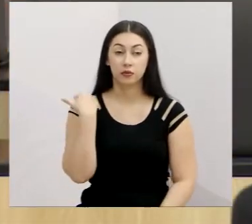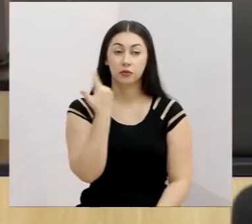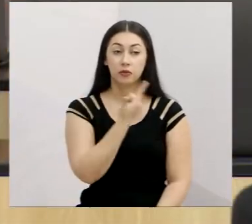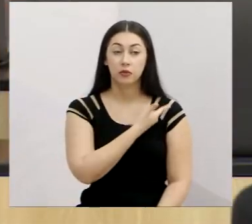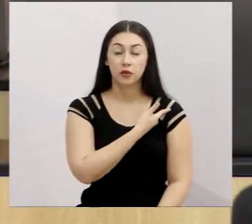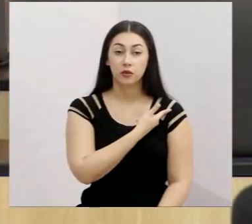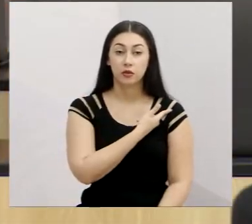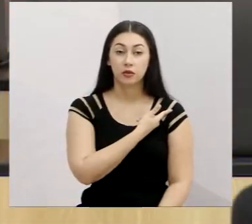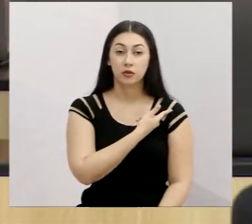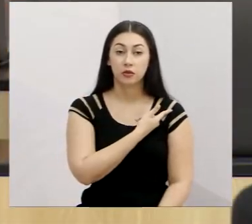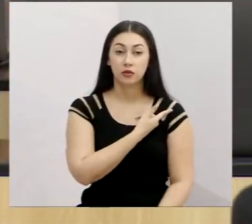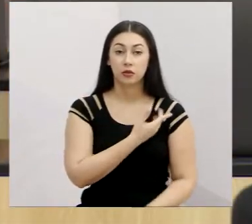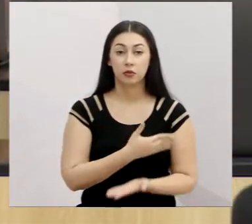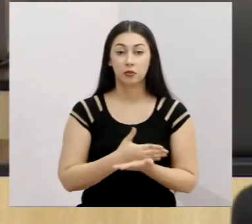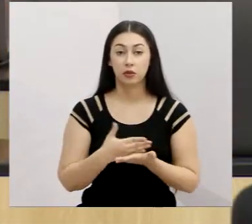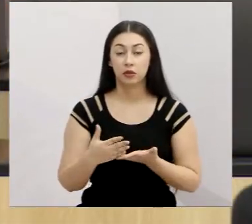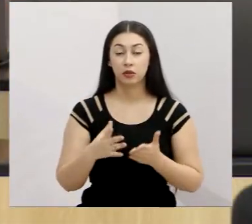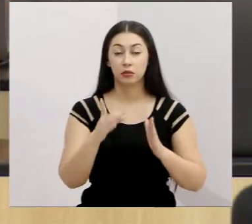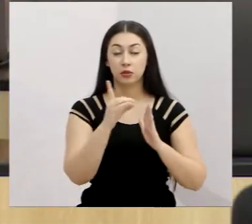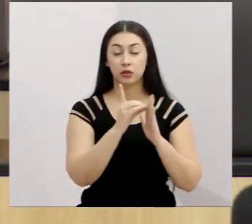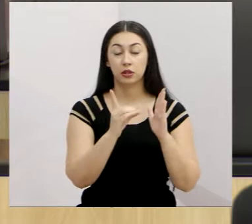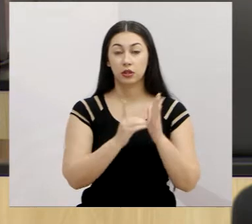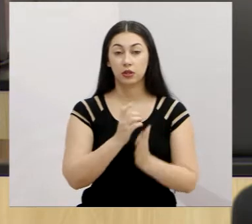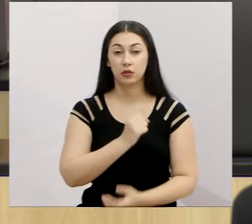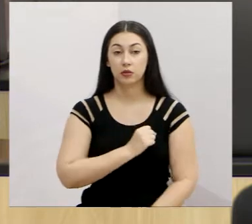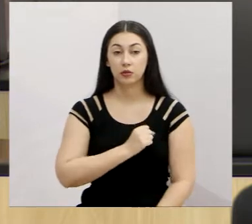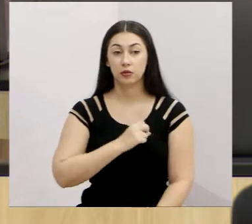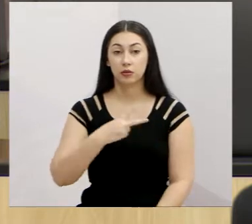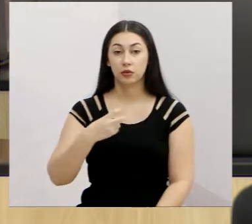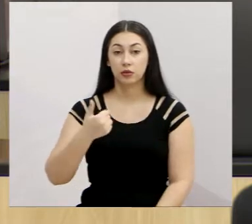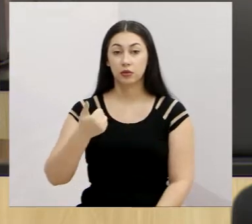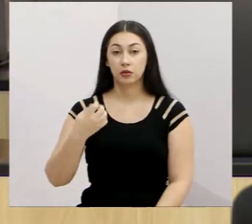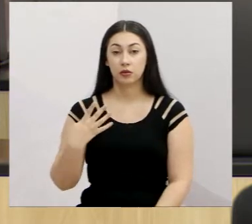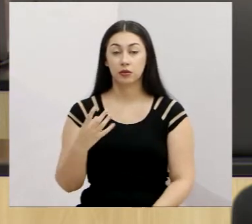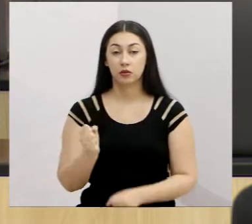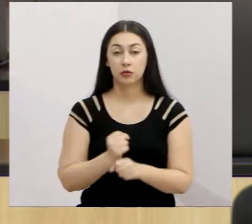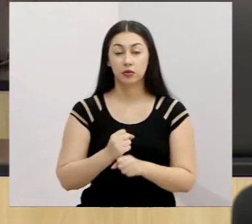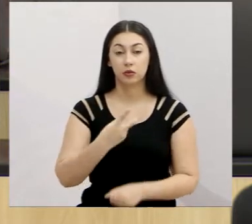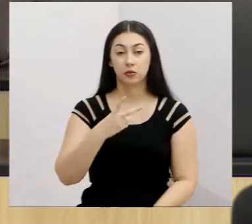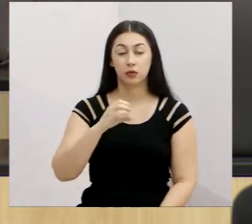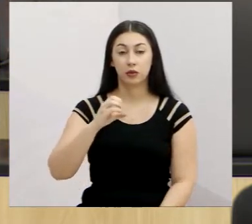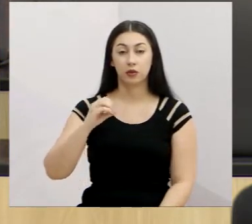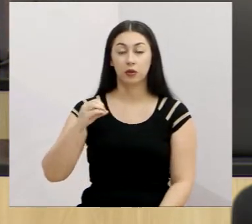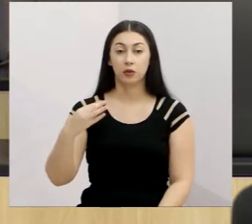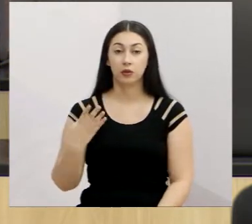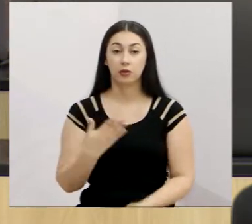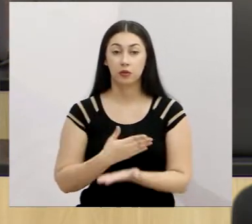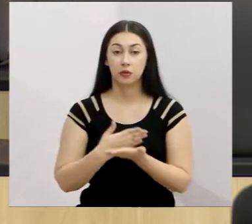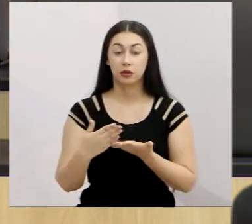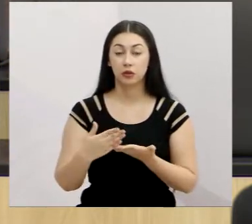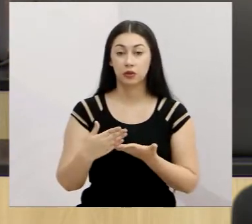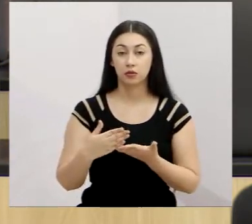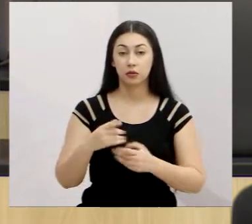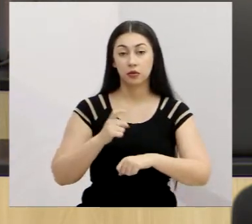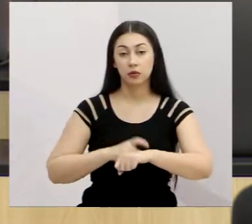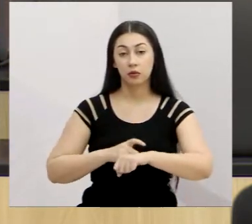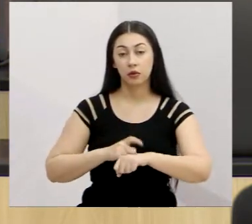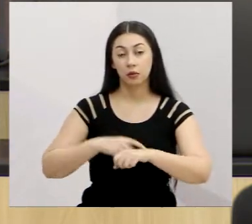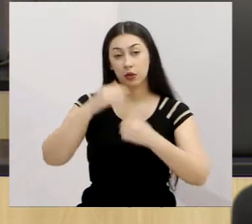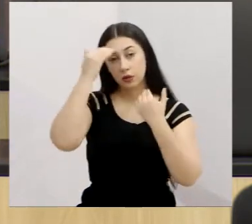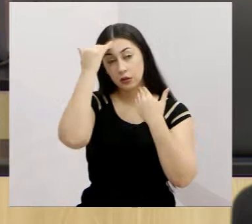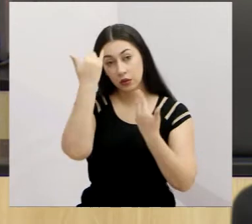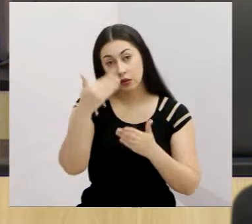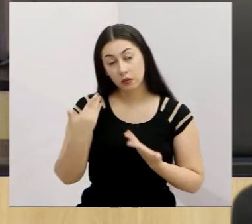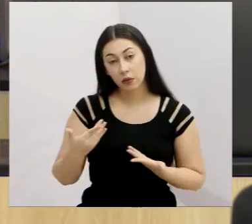teremos do Decreto legislativo número 214/2004 passaremos a solenidade de outorga do